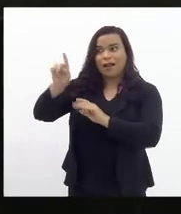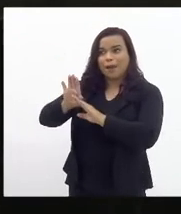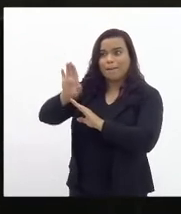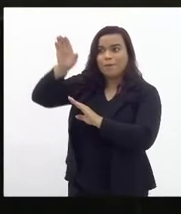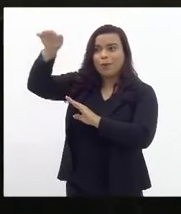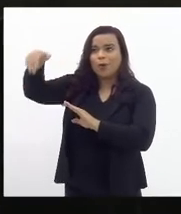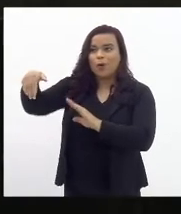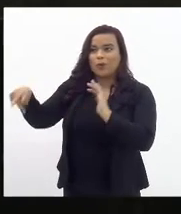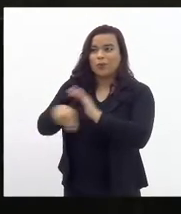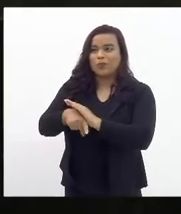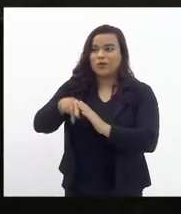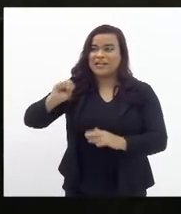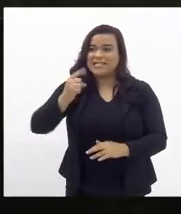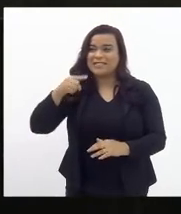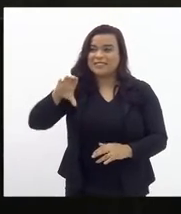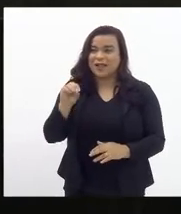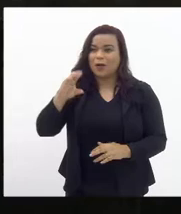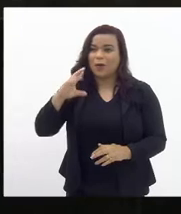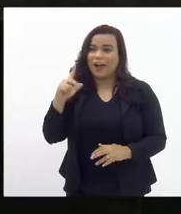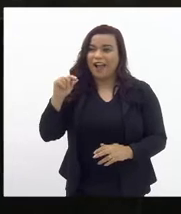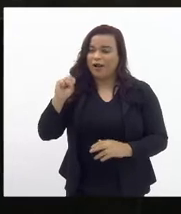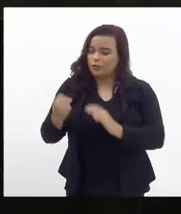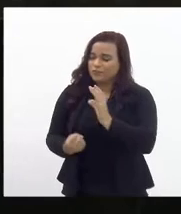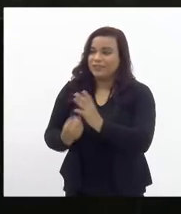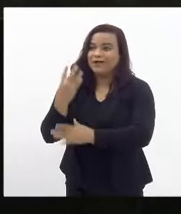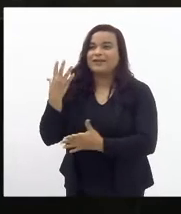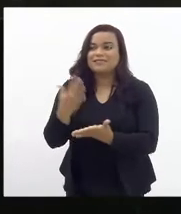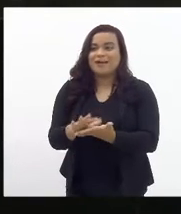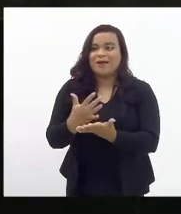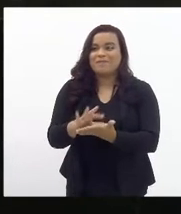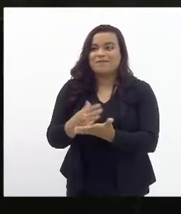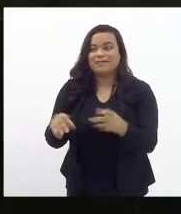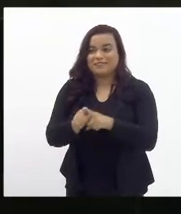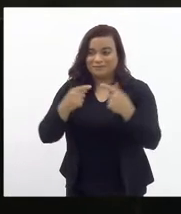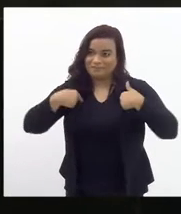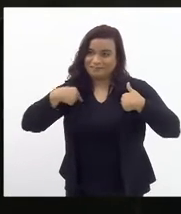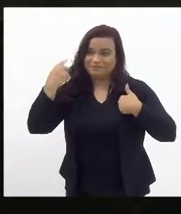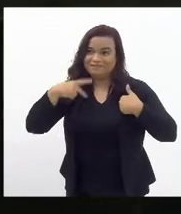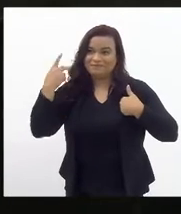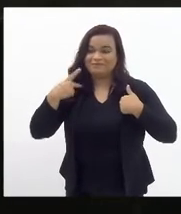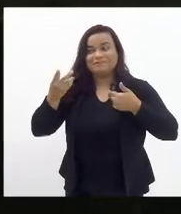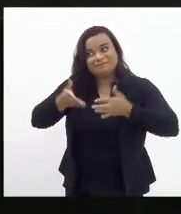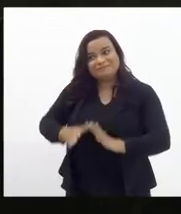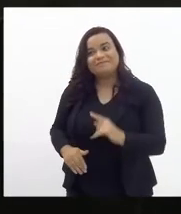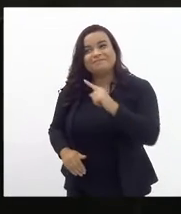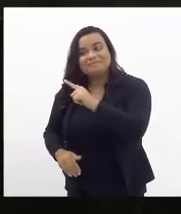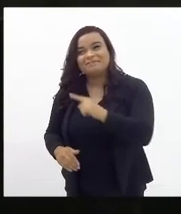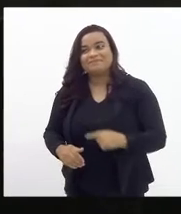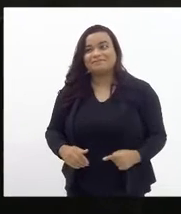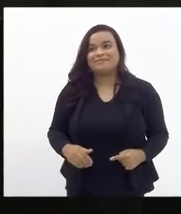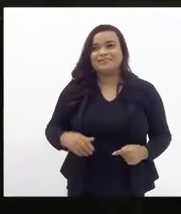a origem do samba e é também a origem dessa parlamentar que vos fala. Deputada Mônica, te ouço aqui, fique à